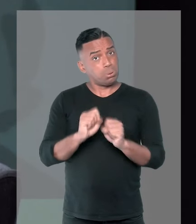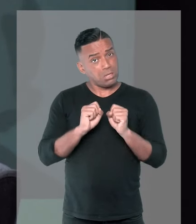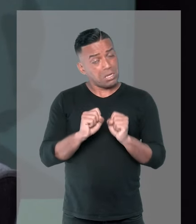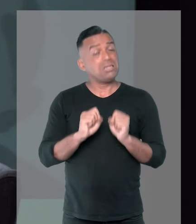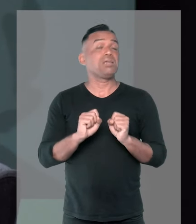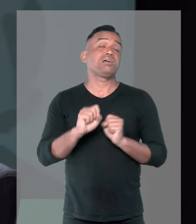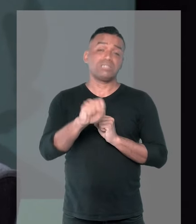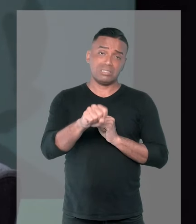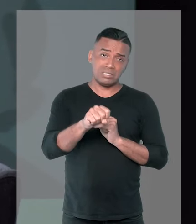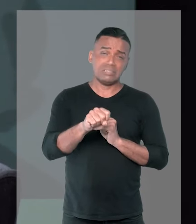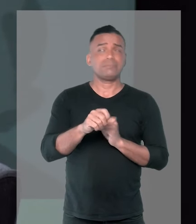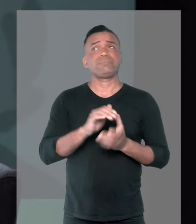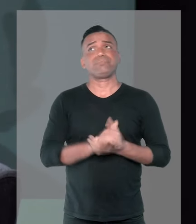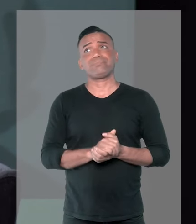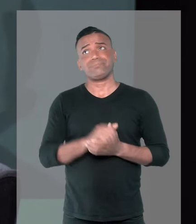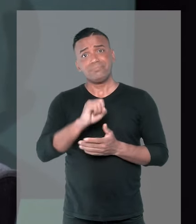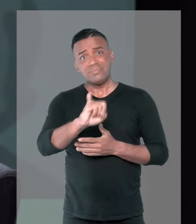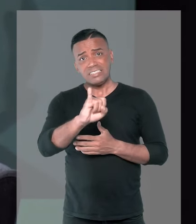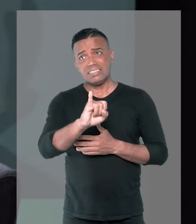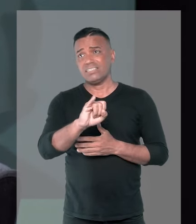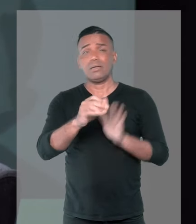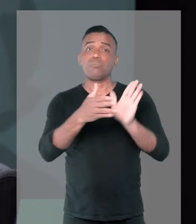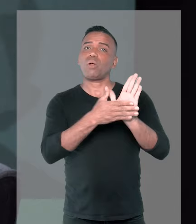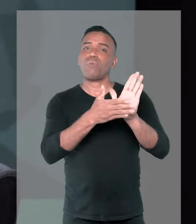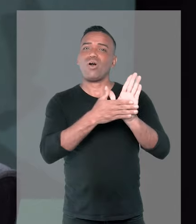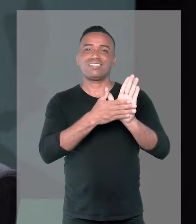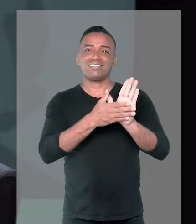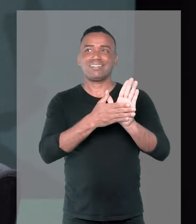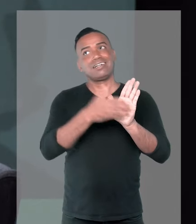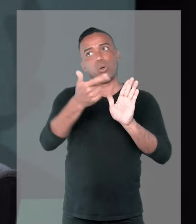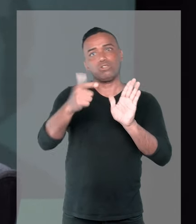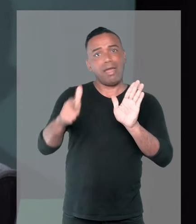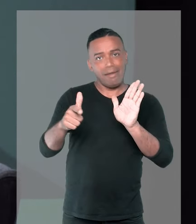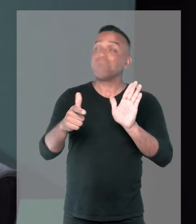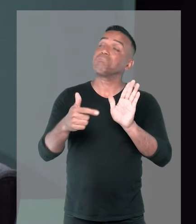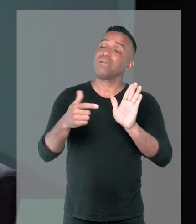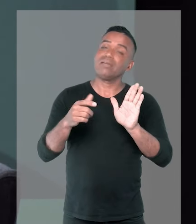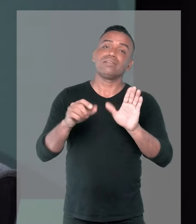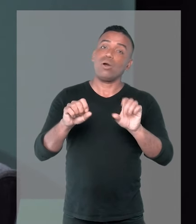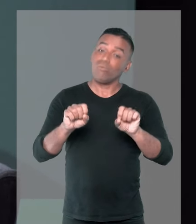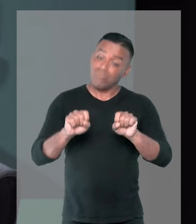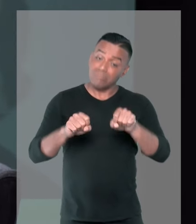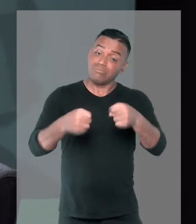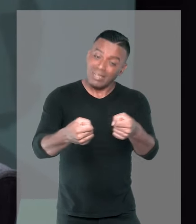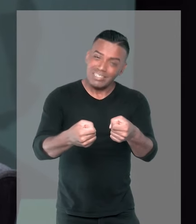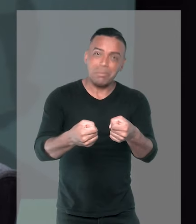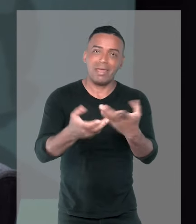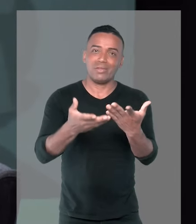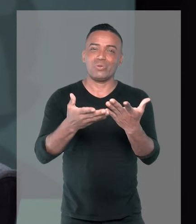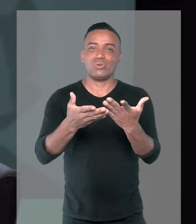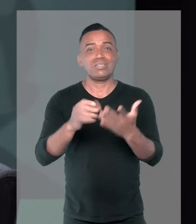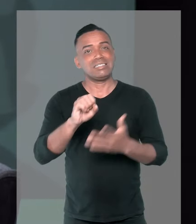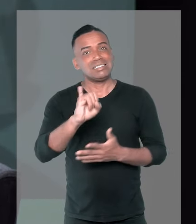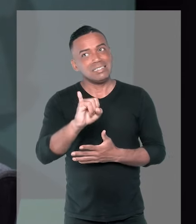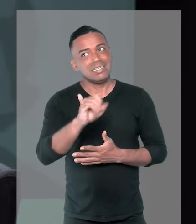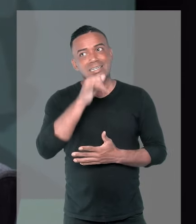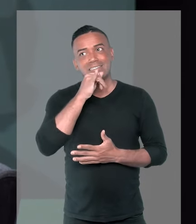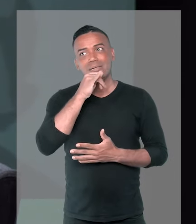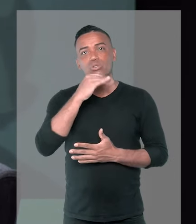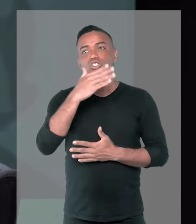não fosse Ah se não tivesse um propósito poderia ser se não tivesse um engajamento poderia ser se não tivesse um